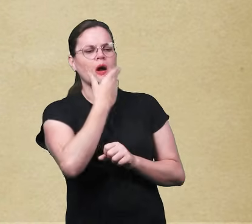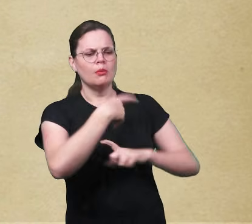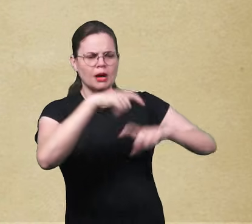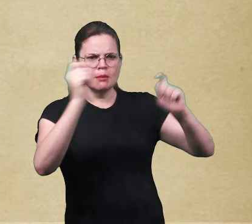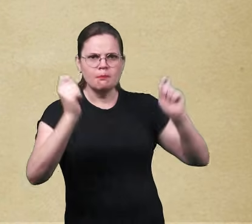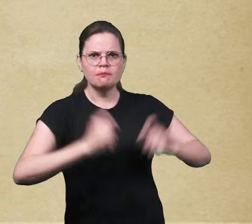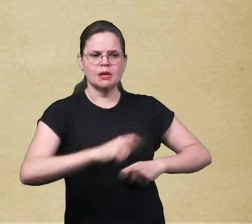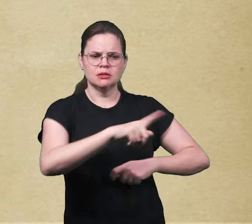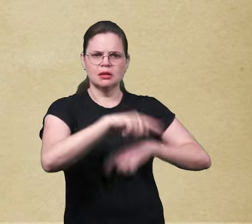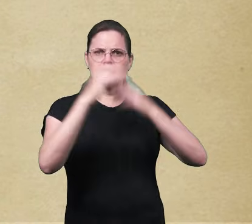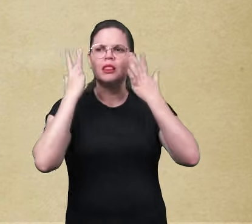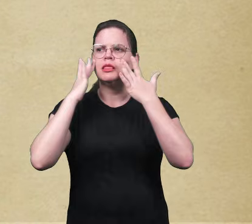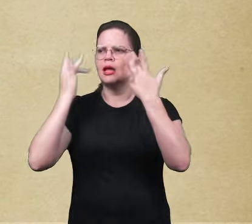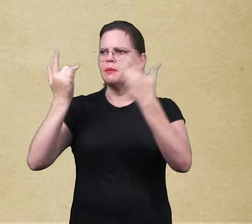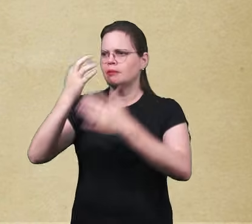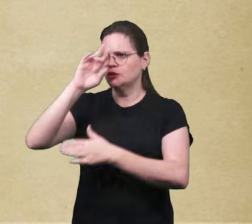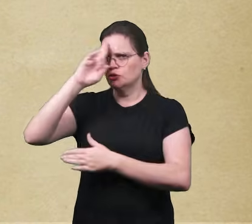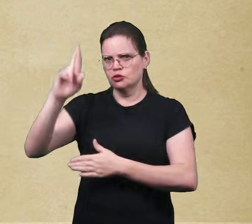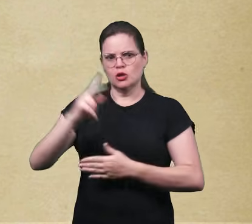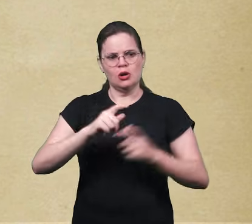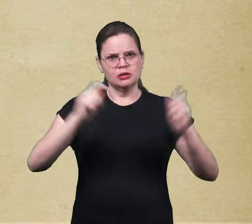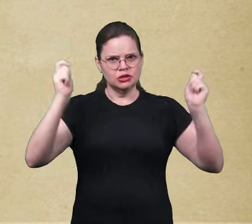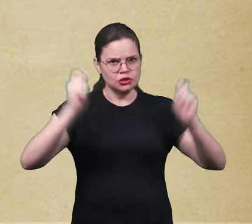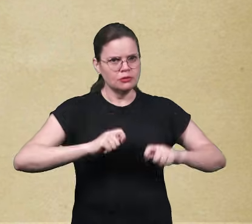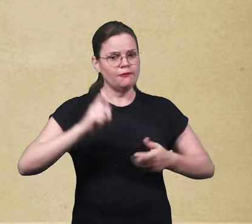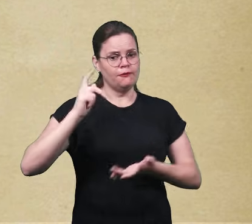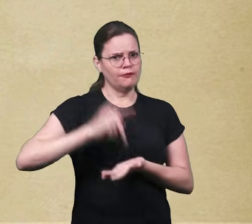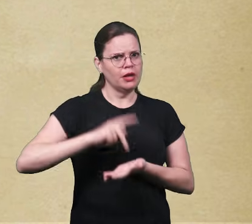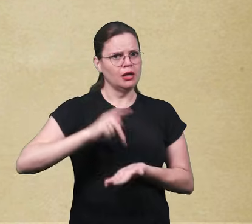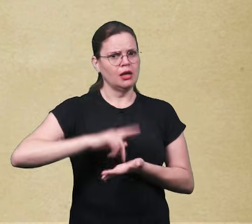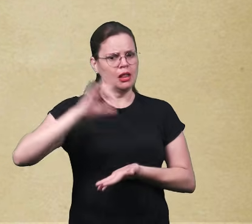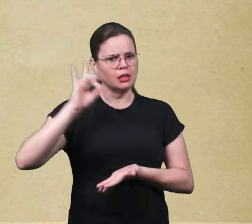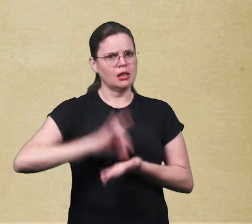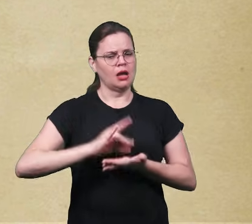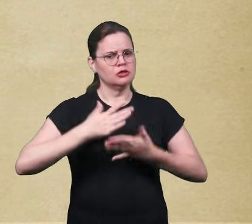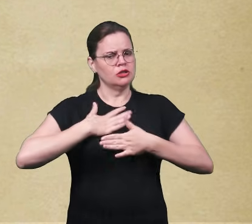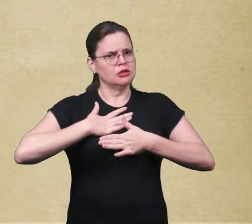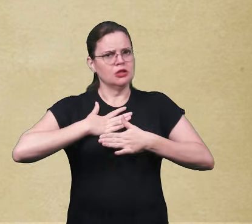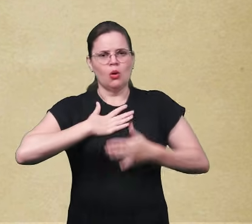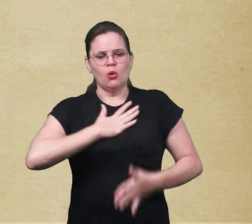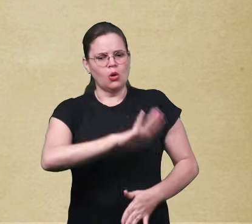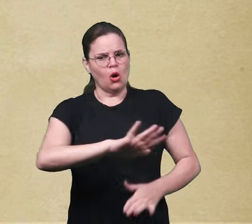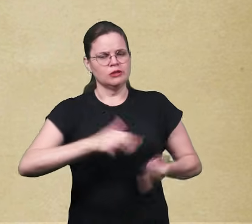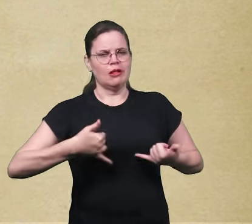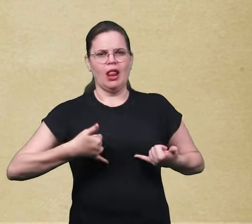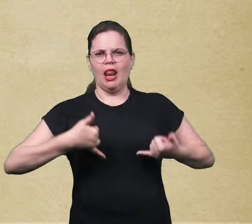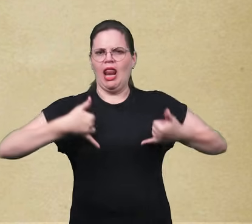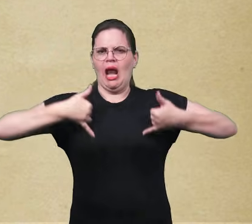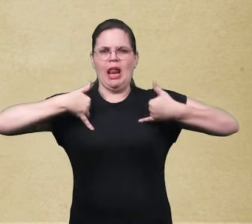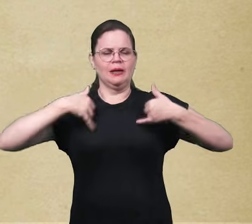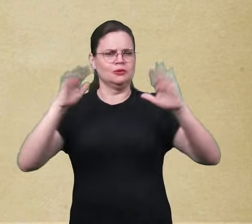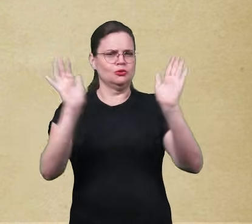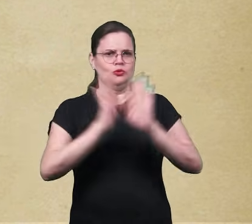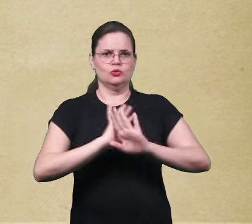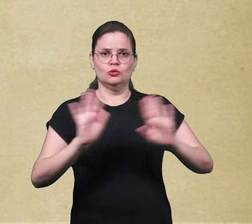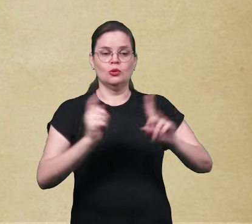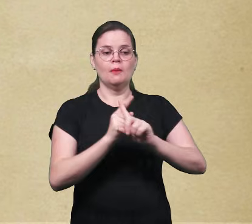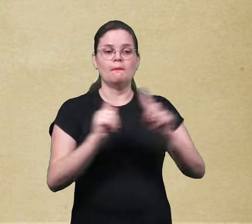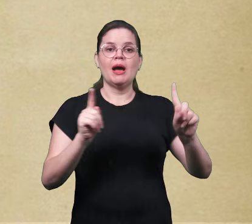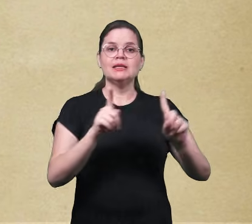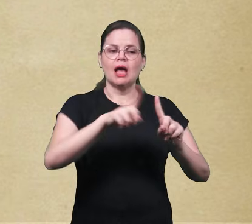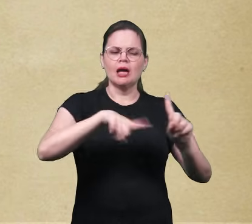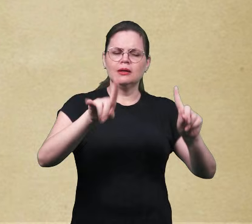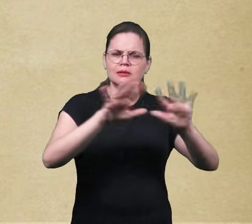Deus, homens de verdade, que odeiem a avareza, e põe-nos sobre